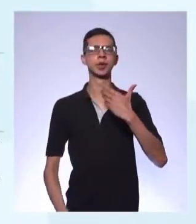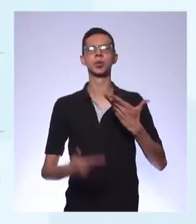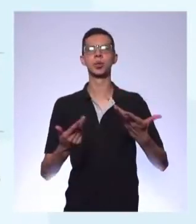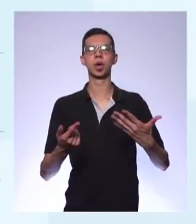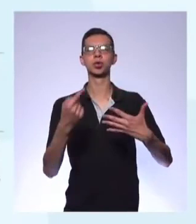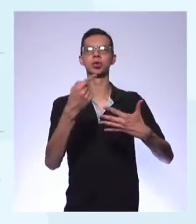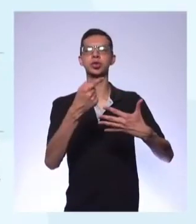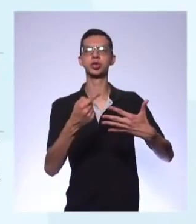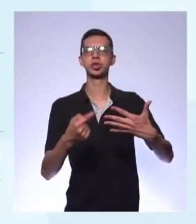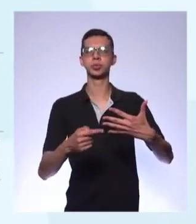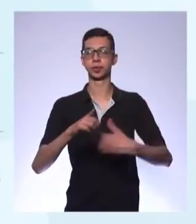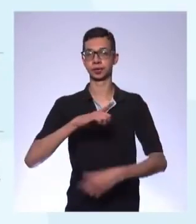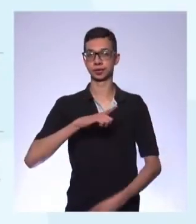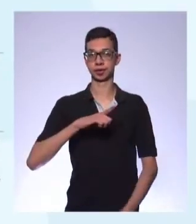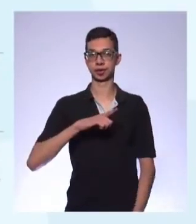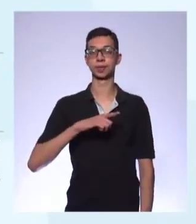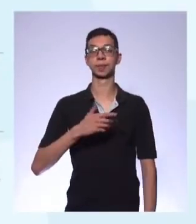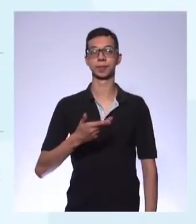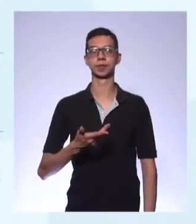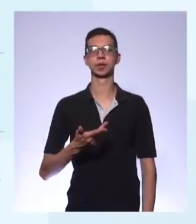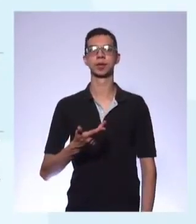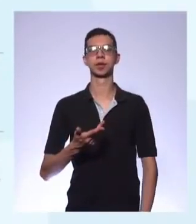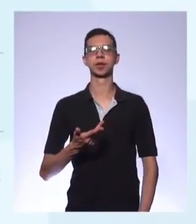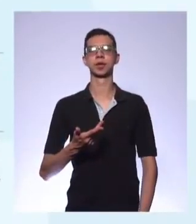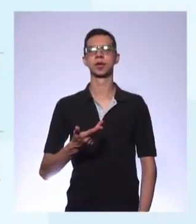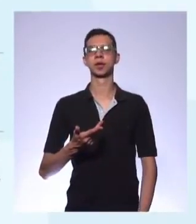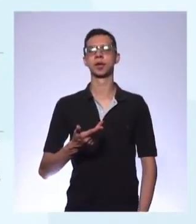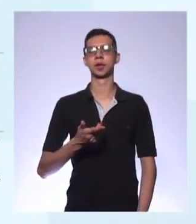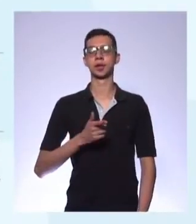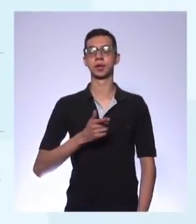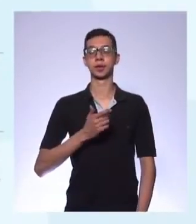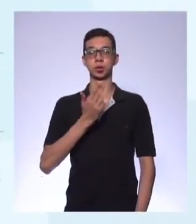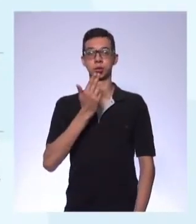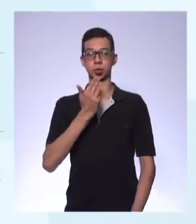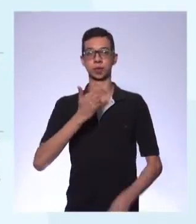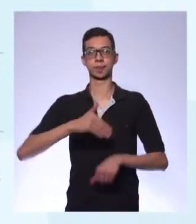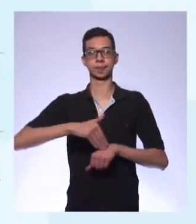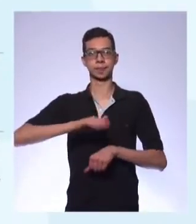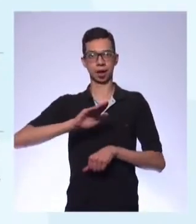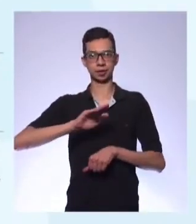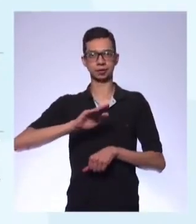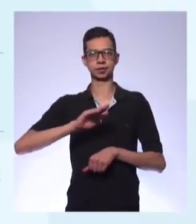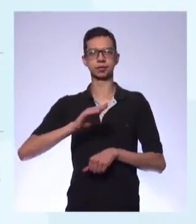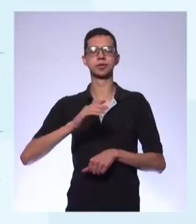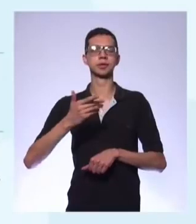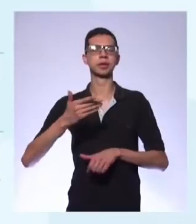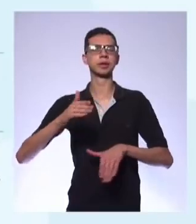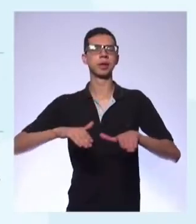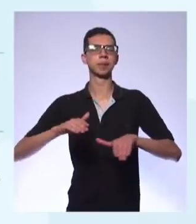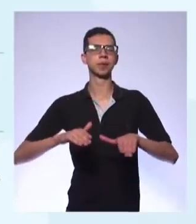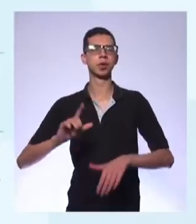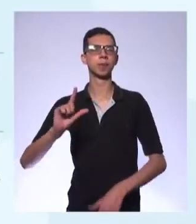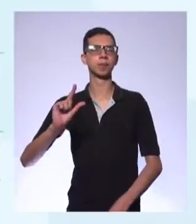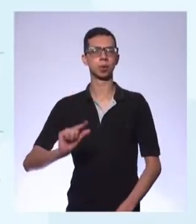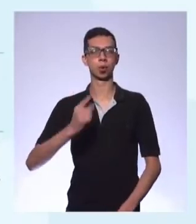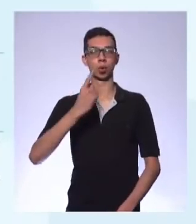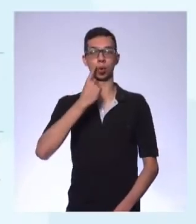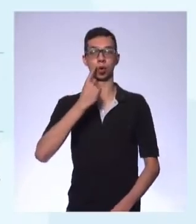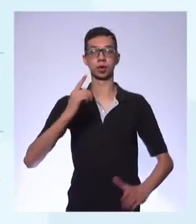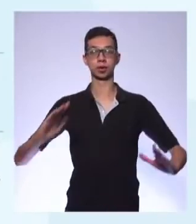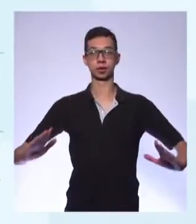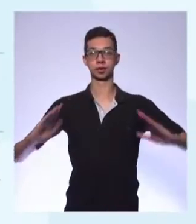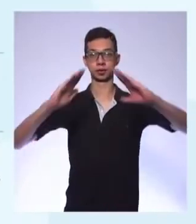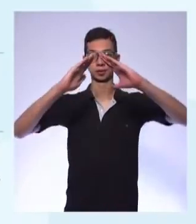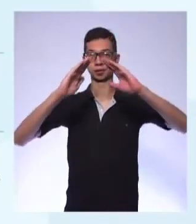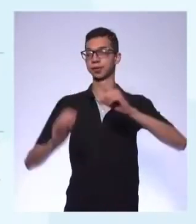vai ter, então ele vai ser mais rico em determinado nutriente ou mais pobre. Então, quem está no topo aí dessa pirâmide, está vendo? Ele é uma pirâmide